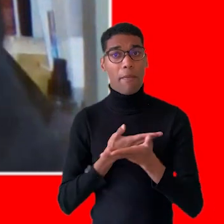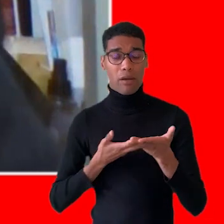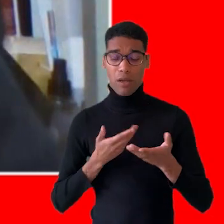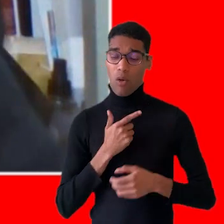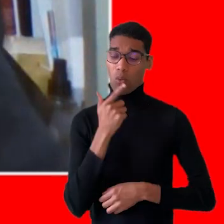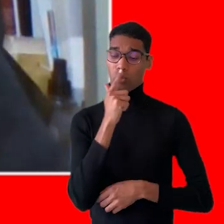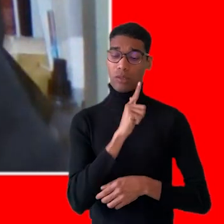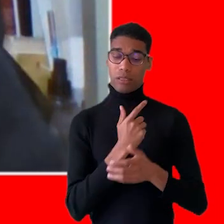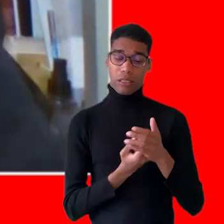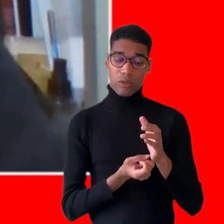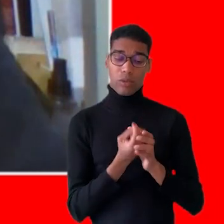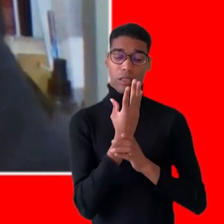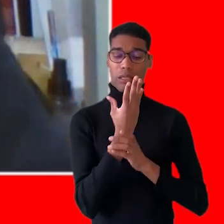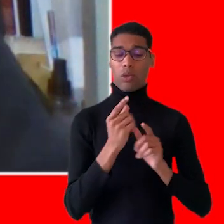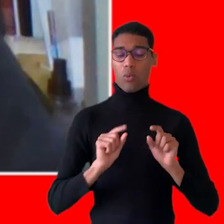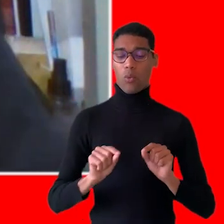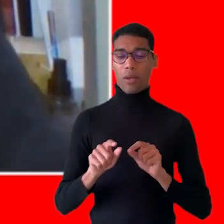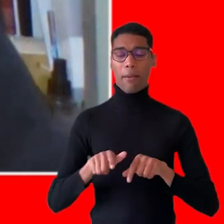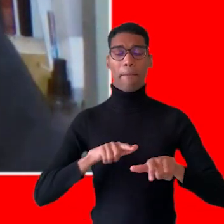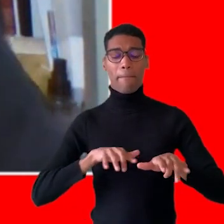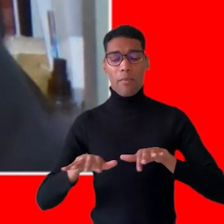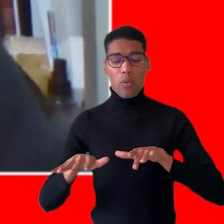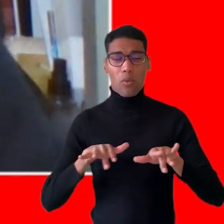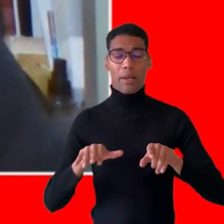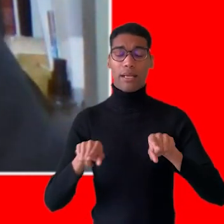produzindo deslocamentos,